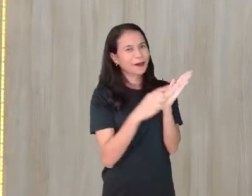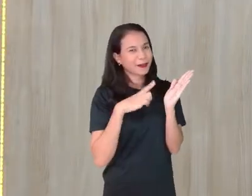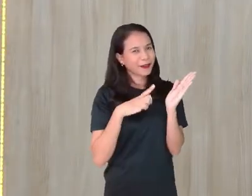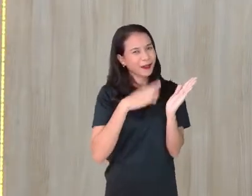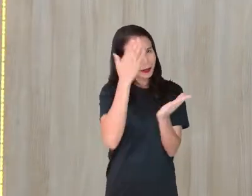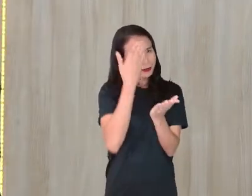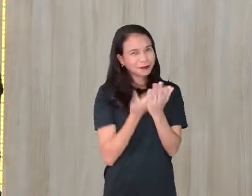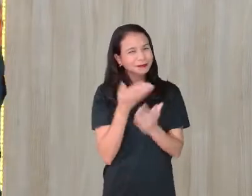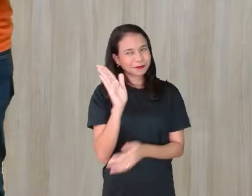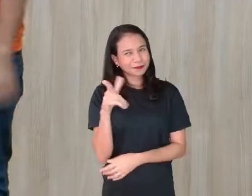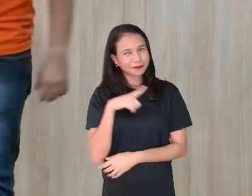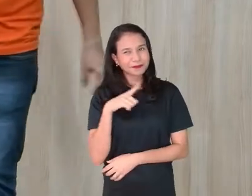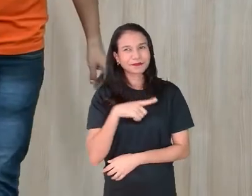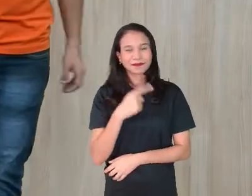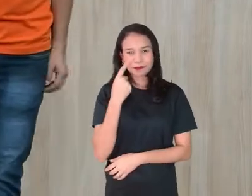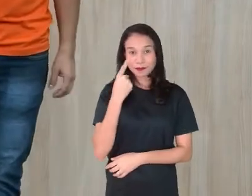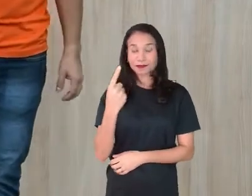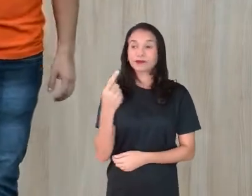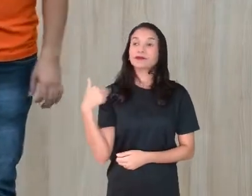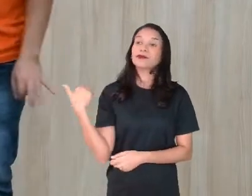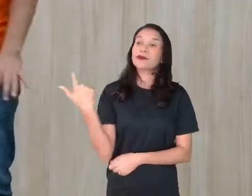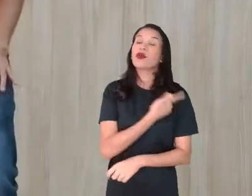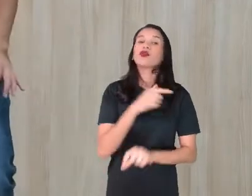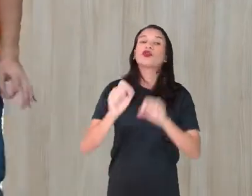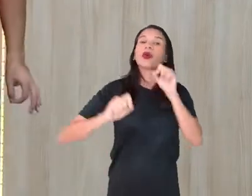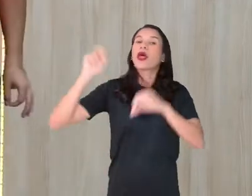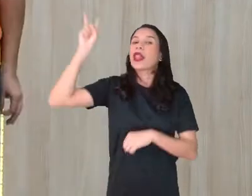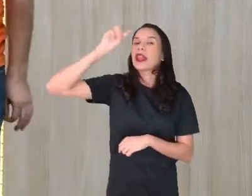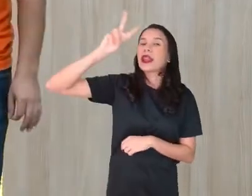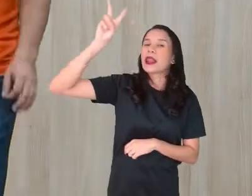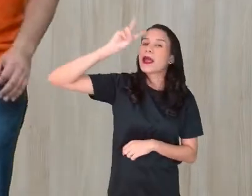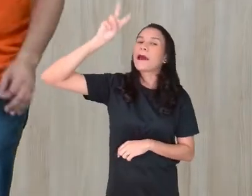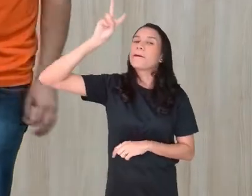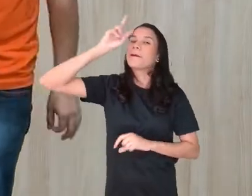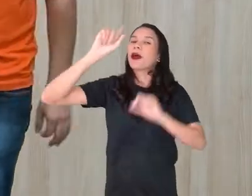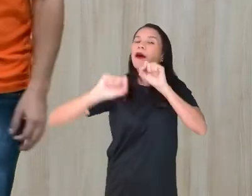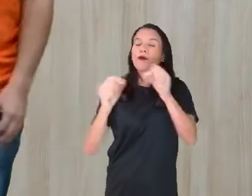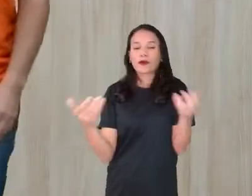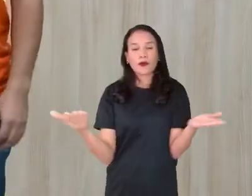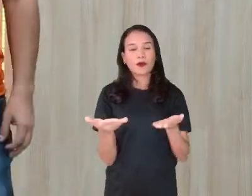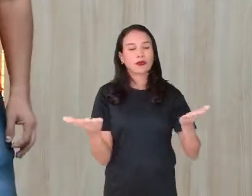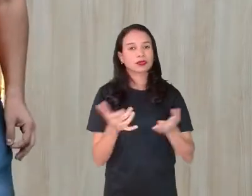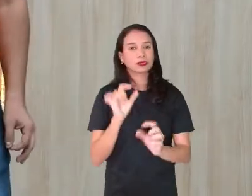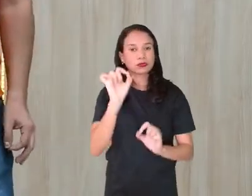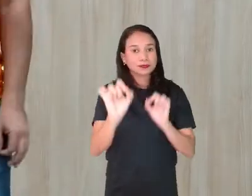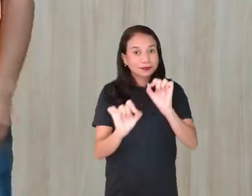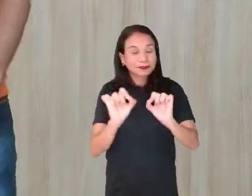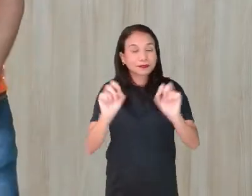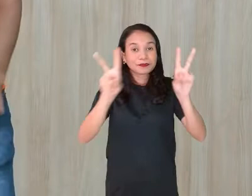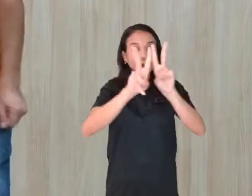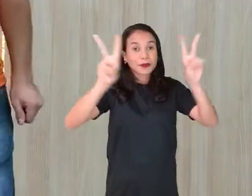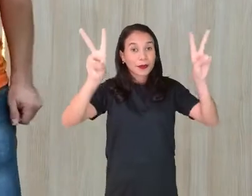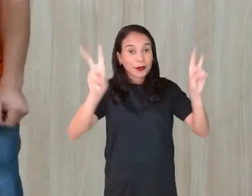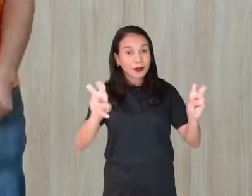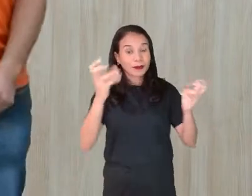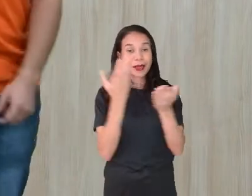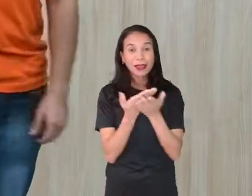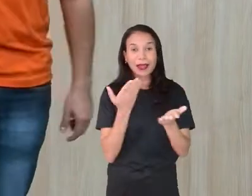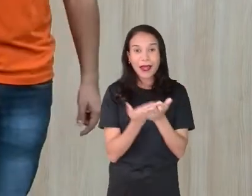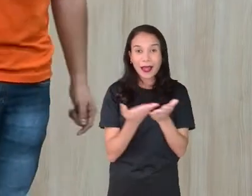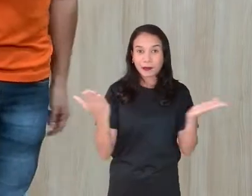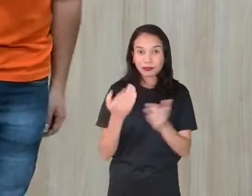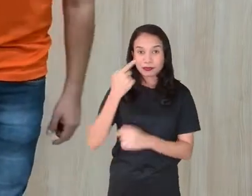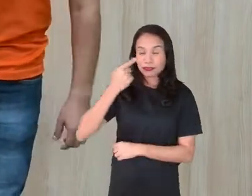creio que já esteja, beleza? Então, ó, relembraremos aqui agora o tema da nossa